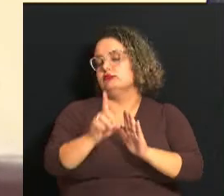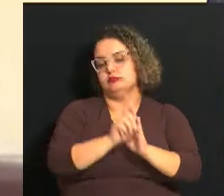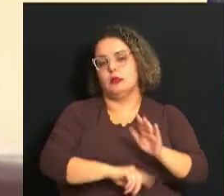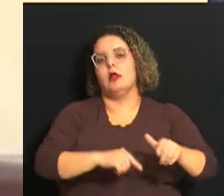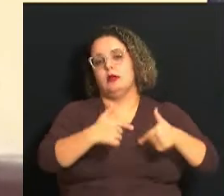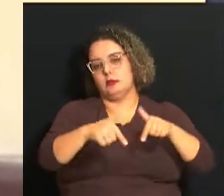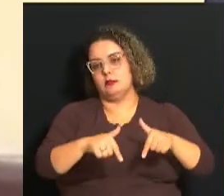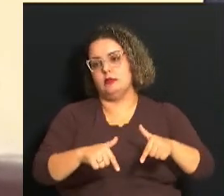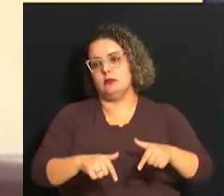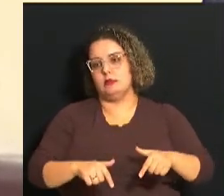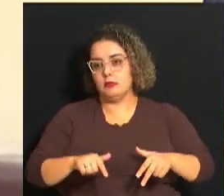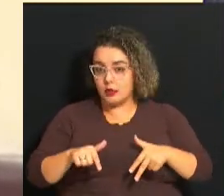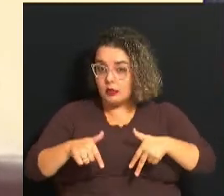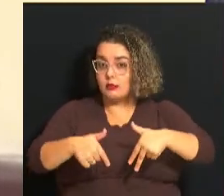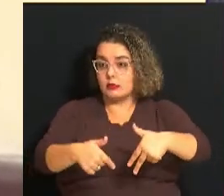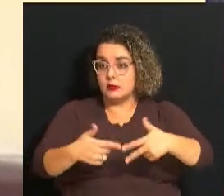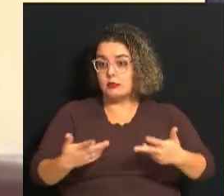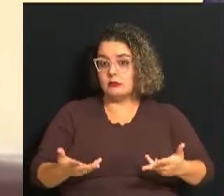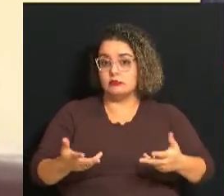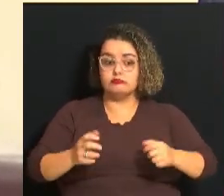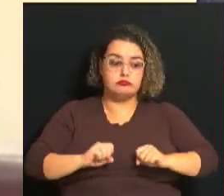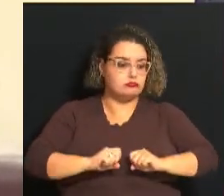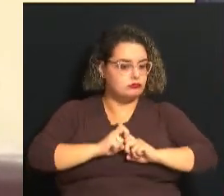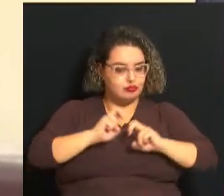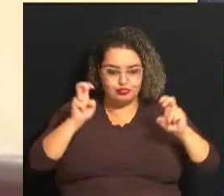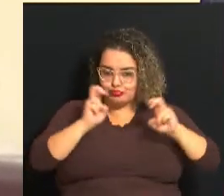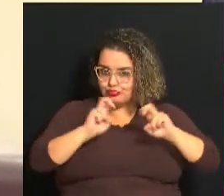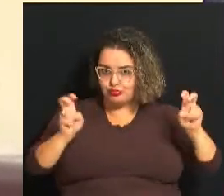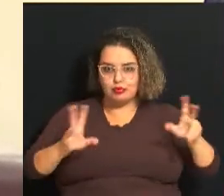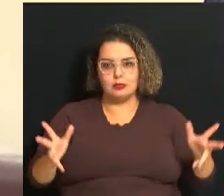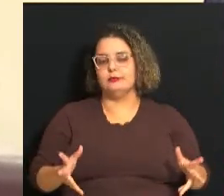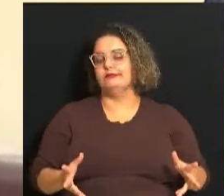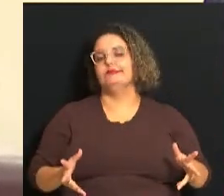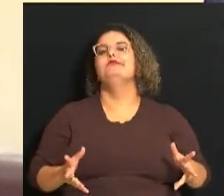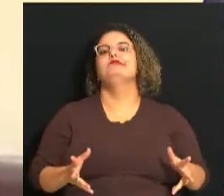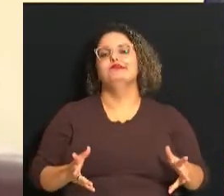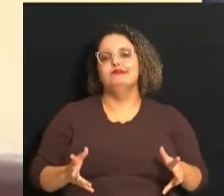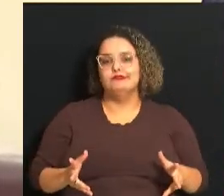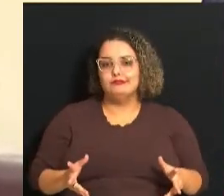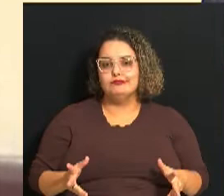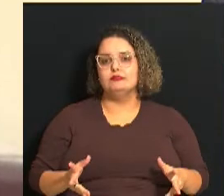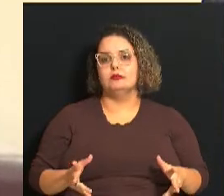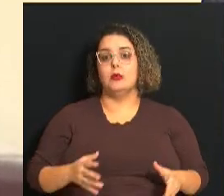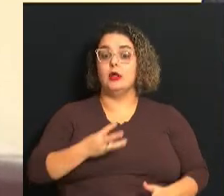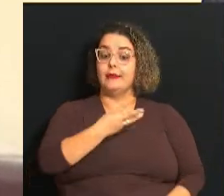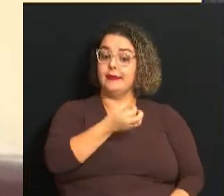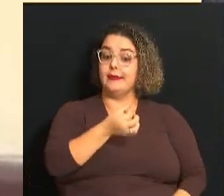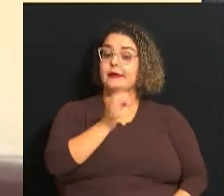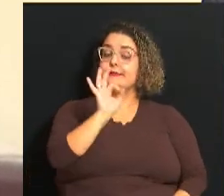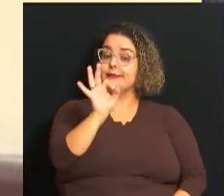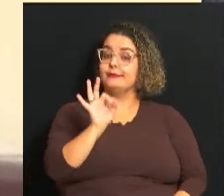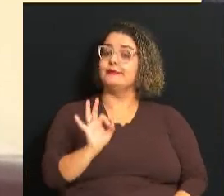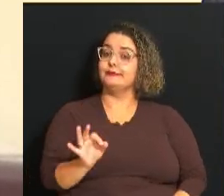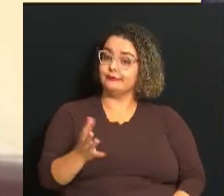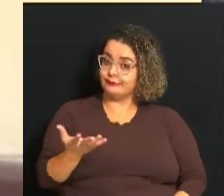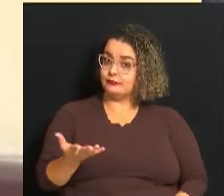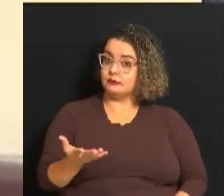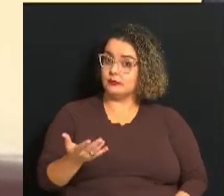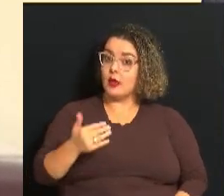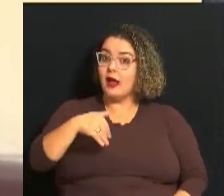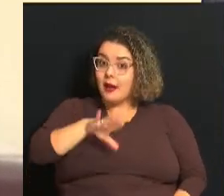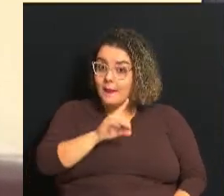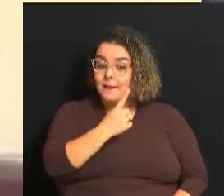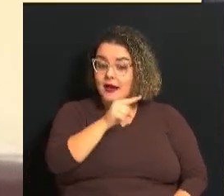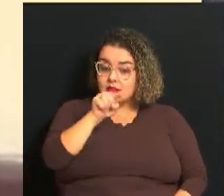também gritantes da trabalhadora também gritantes então os números revelam o Brasil com 36 por cento mostra como que mais de um terço